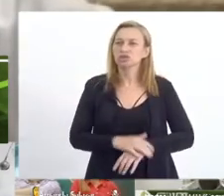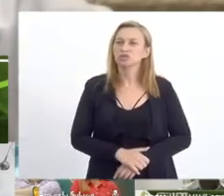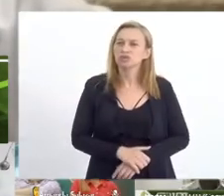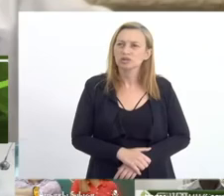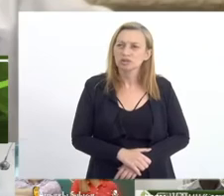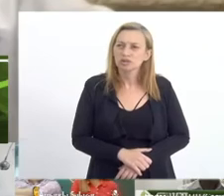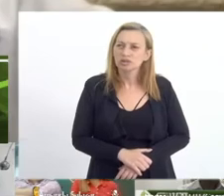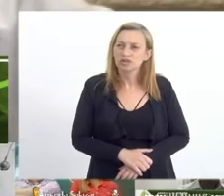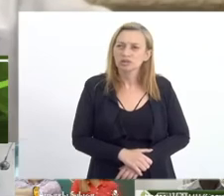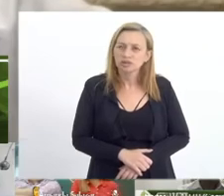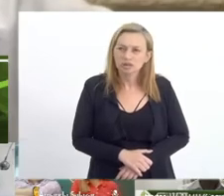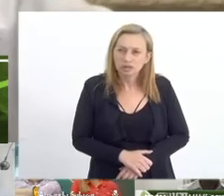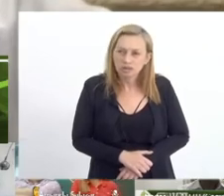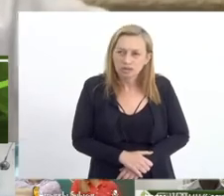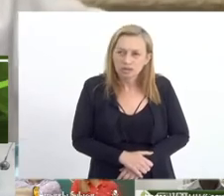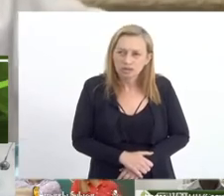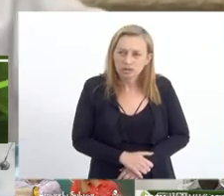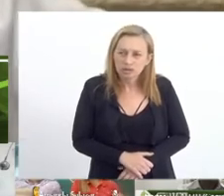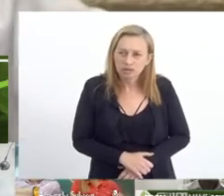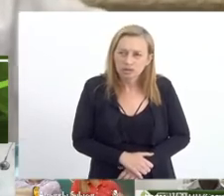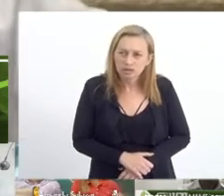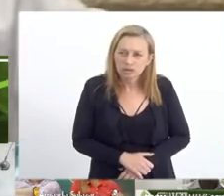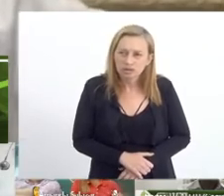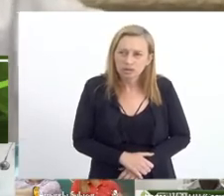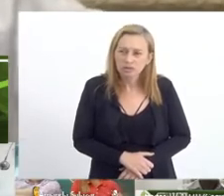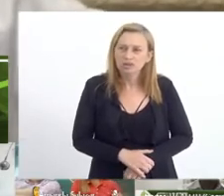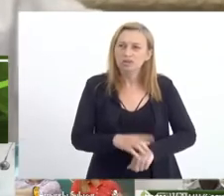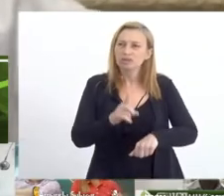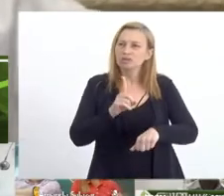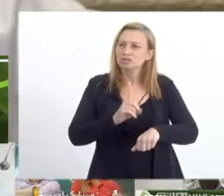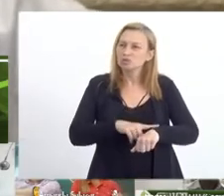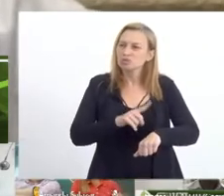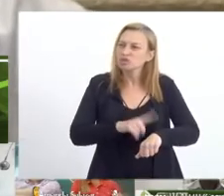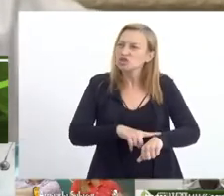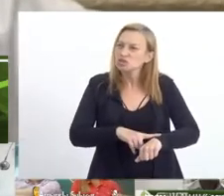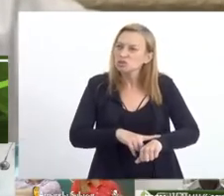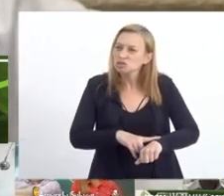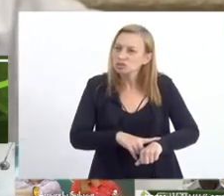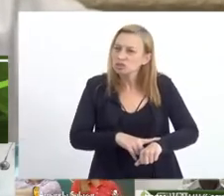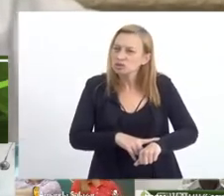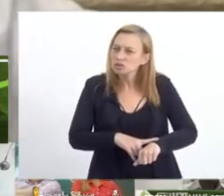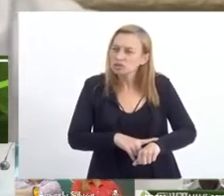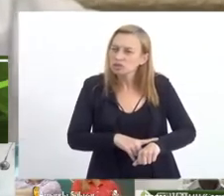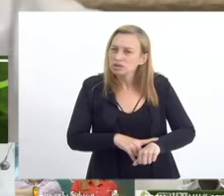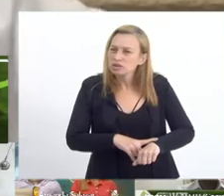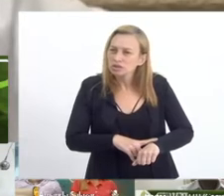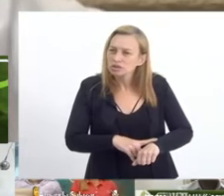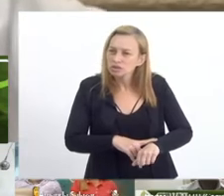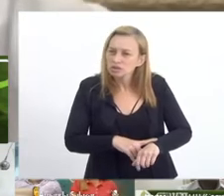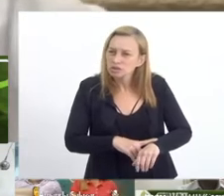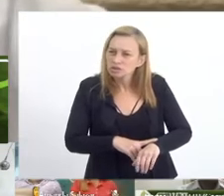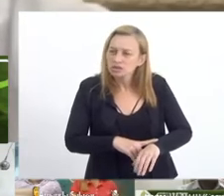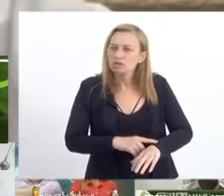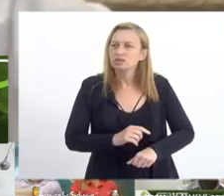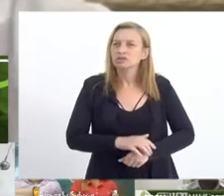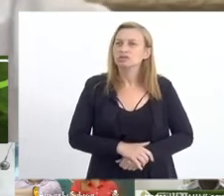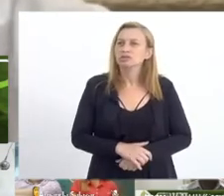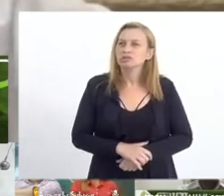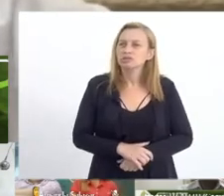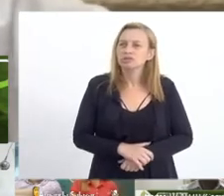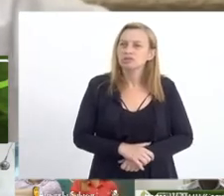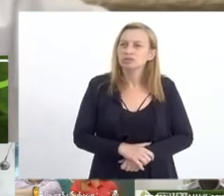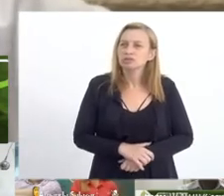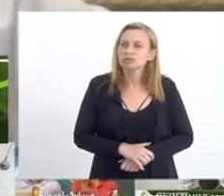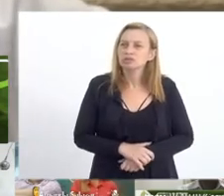gente tem importância desse momento, de estar unido com a grandeza e com